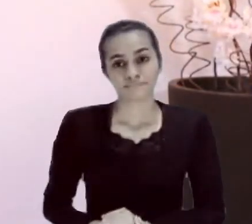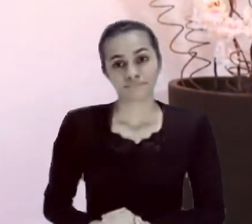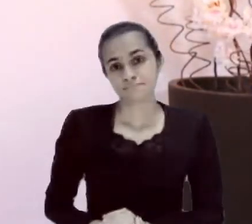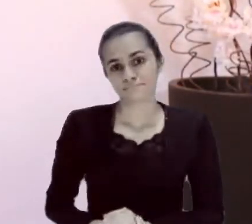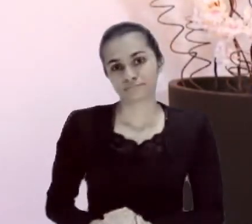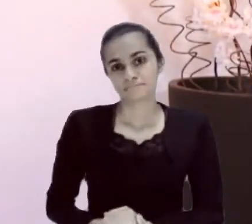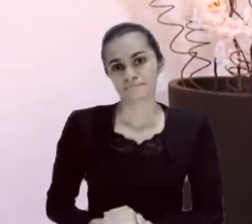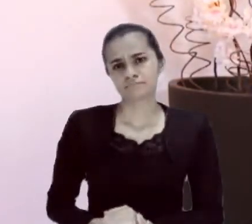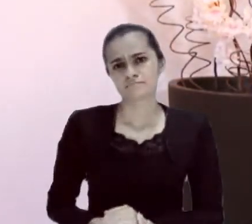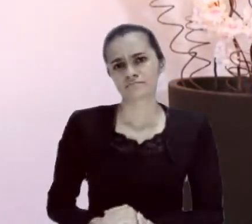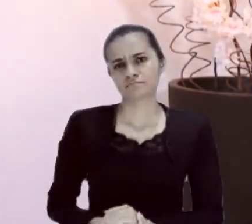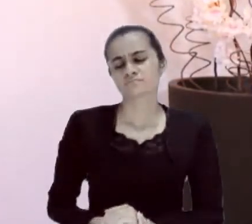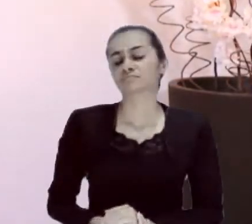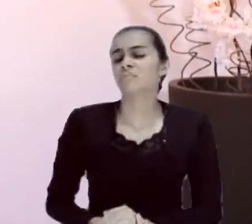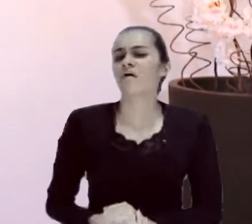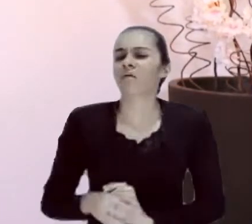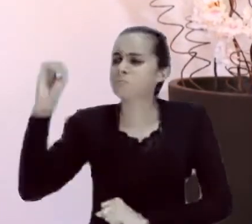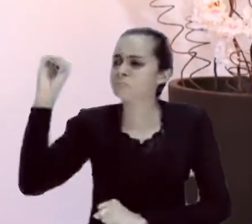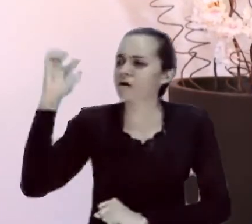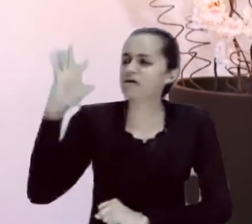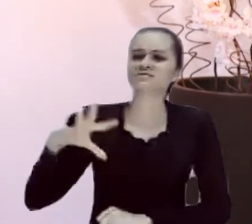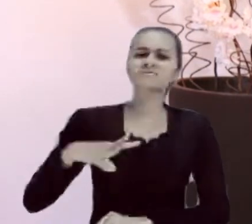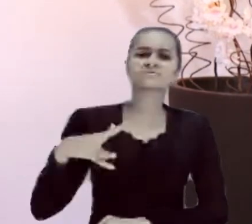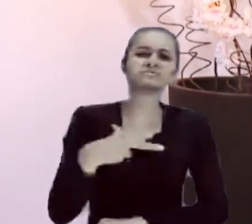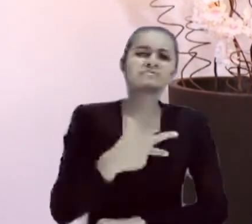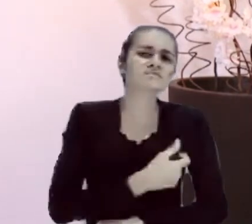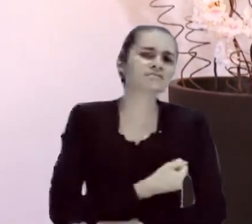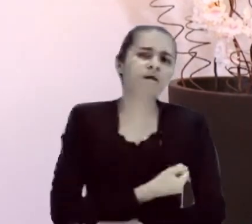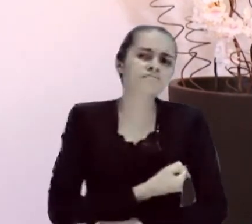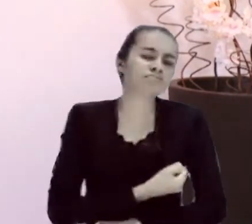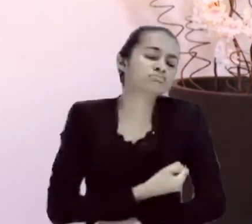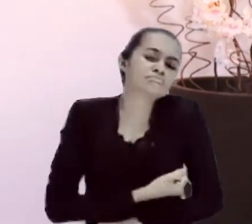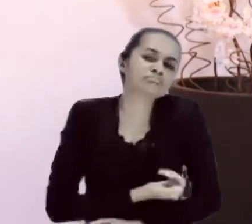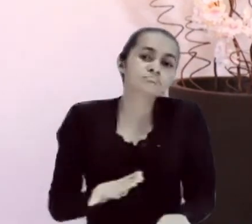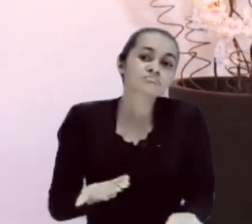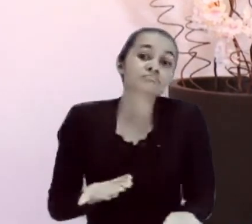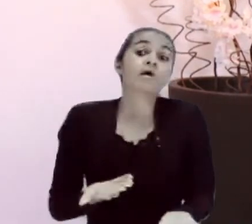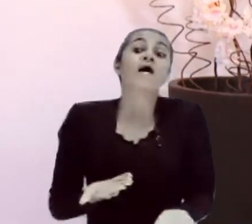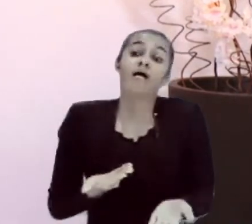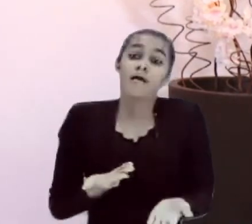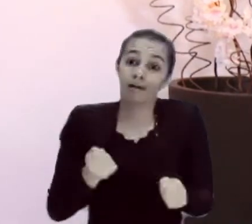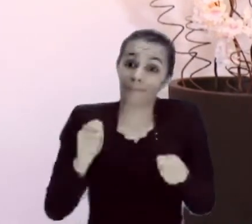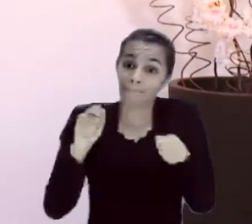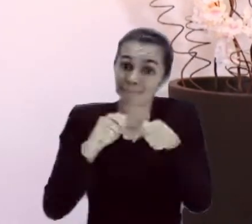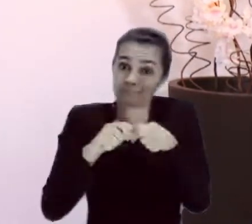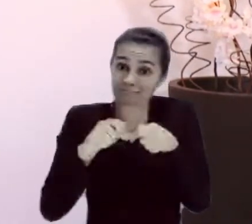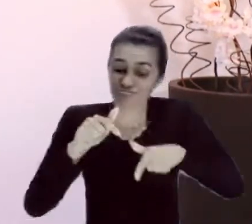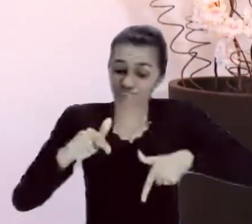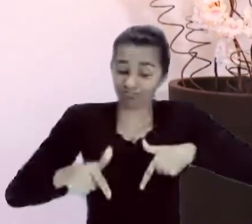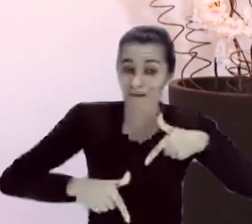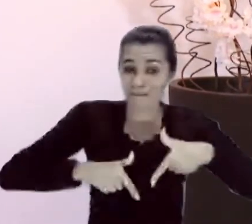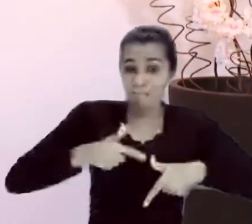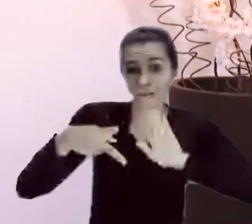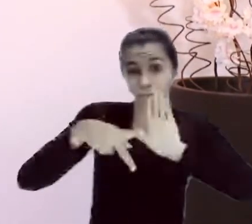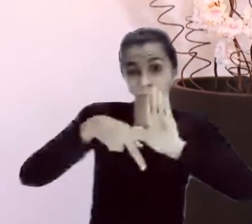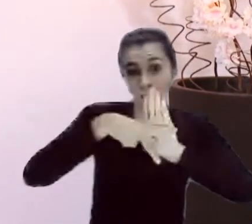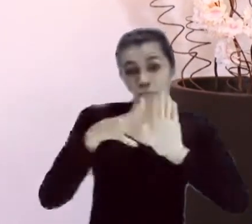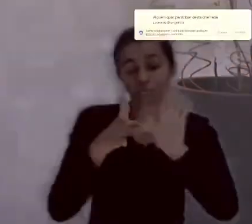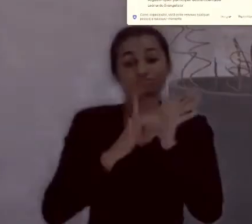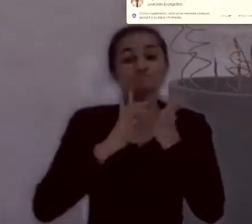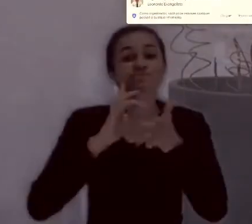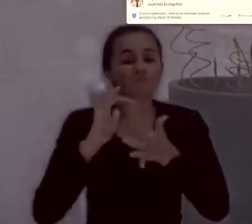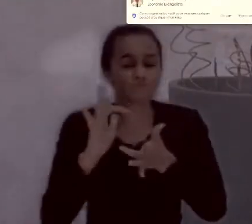graça nos salva? A graça nos salva para realizar as obras de Jesus. A graça nos salva para